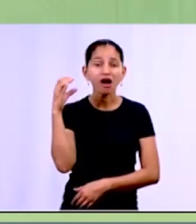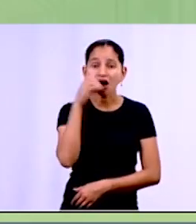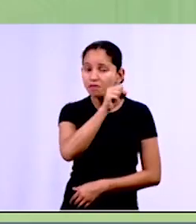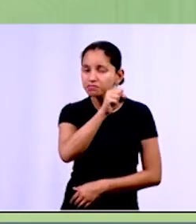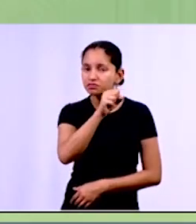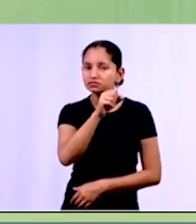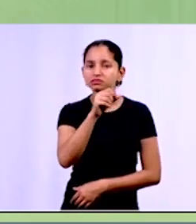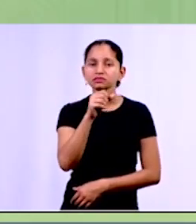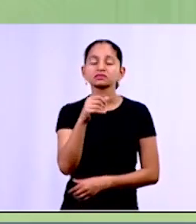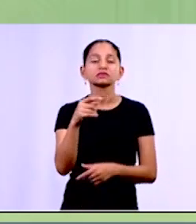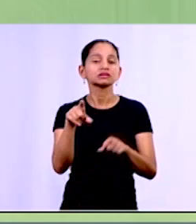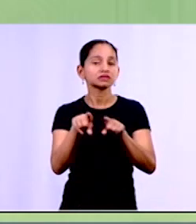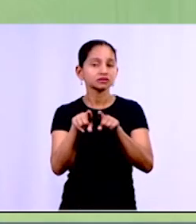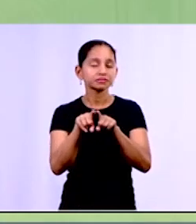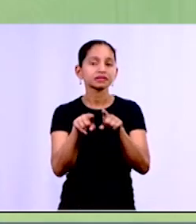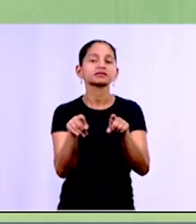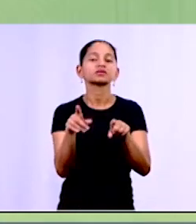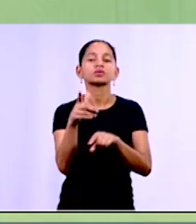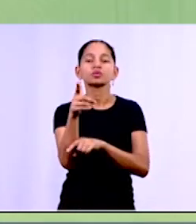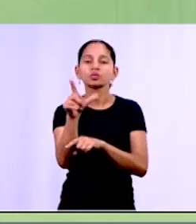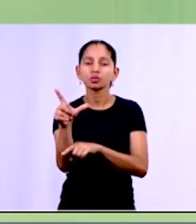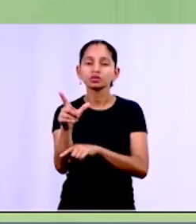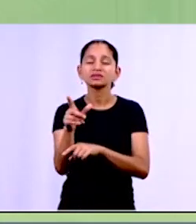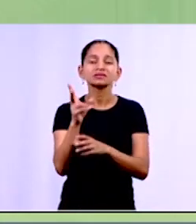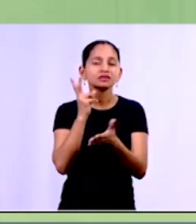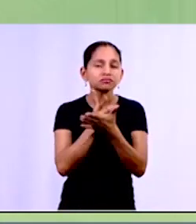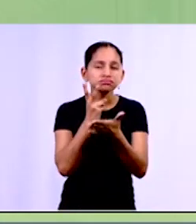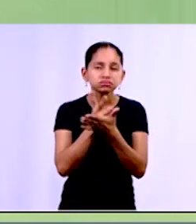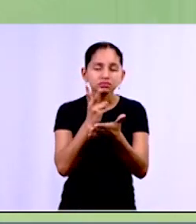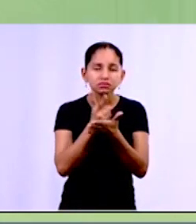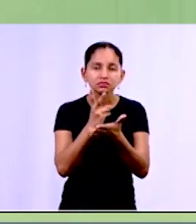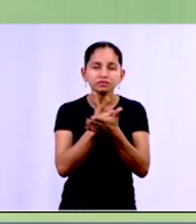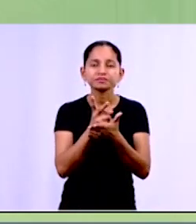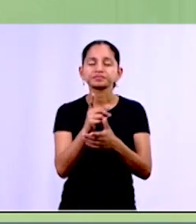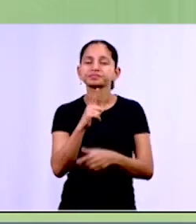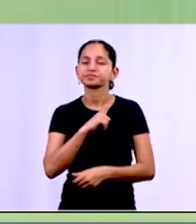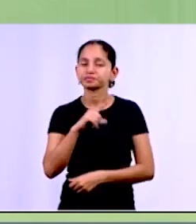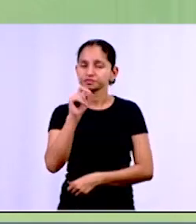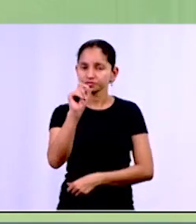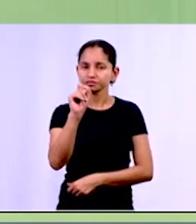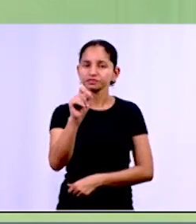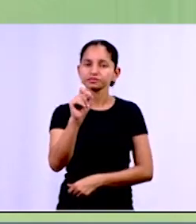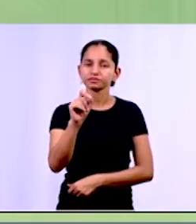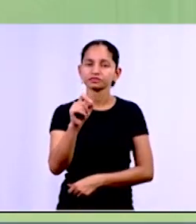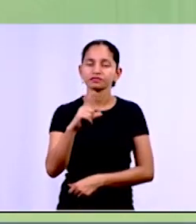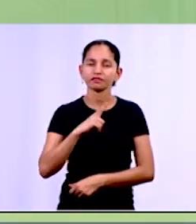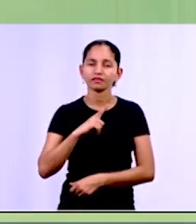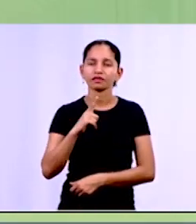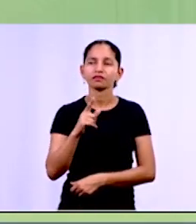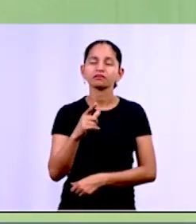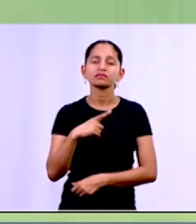velocidade e com uma banda muito alta. Para você ter uma ideia, o nosso